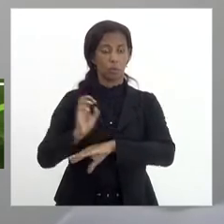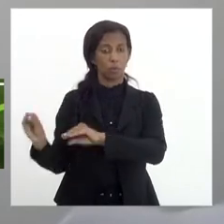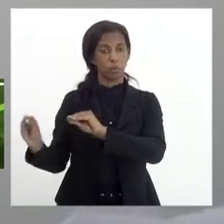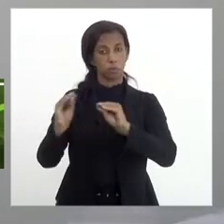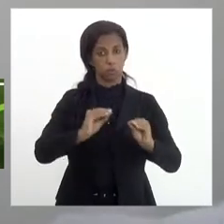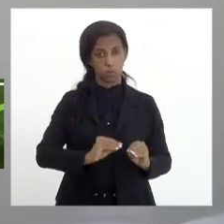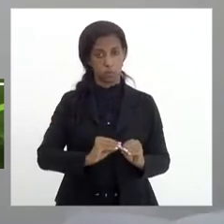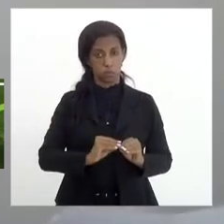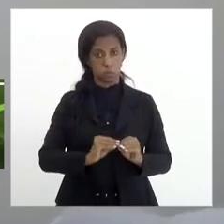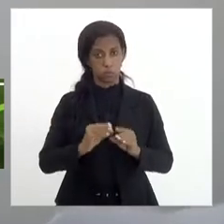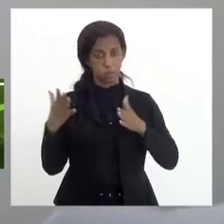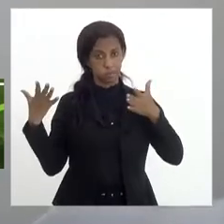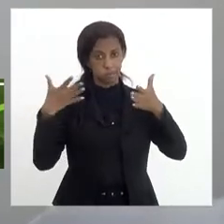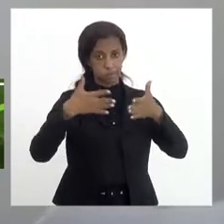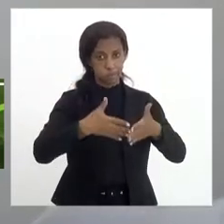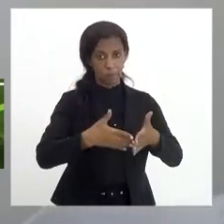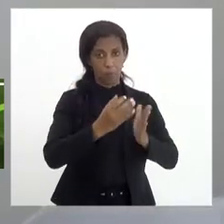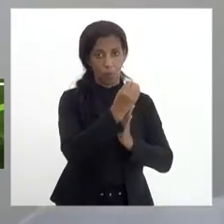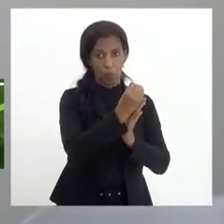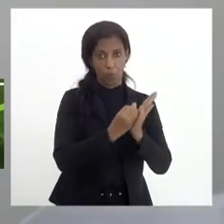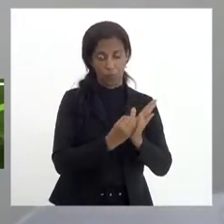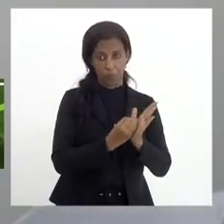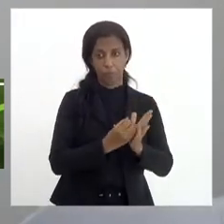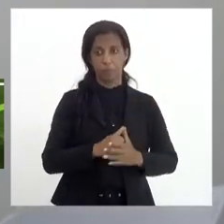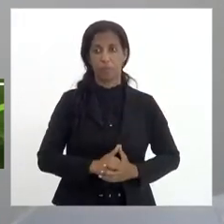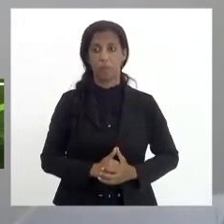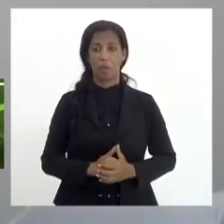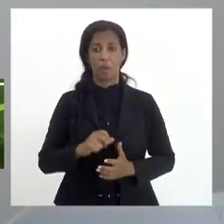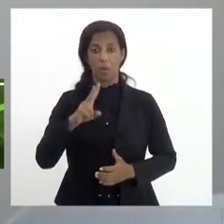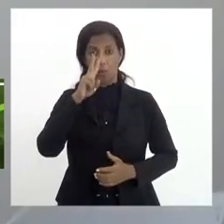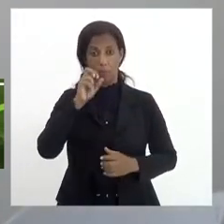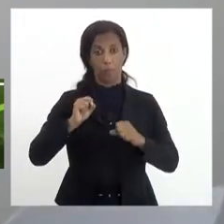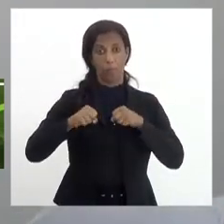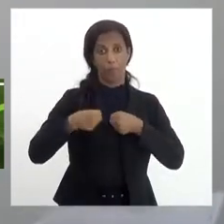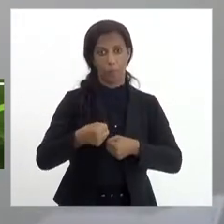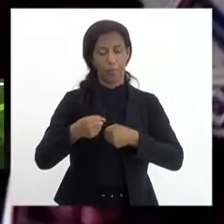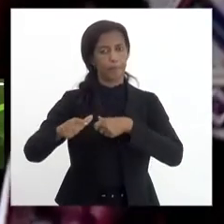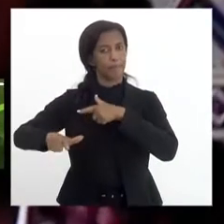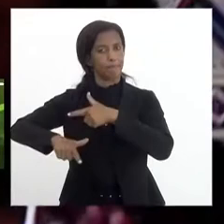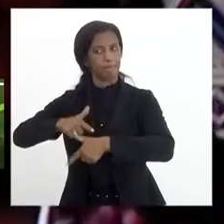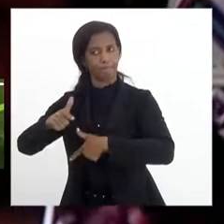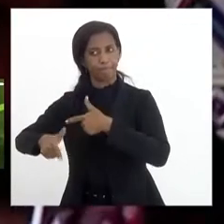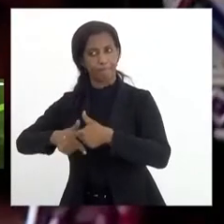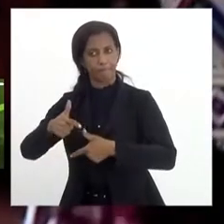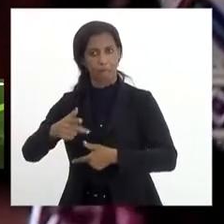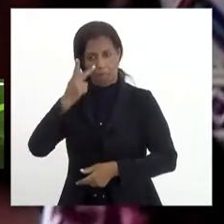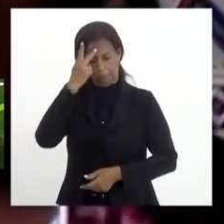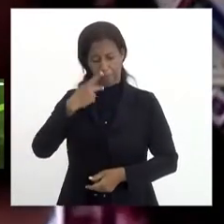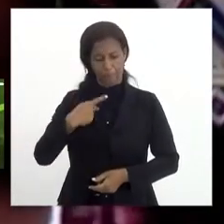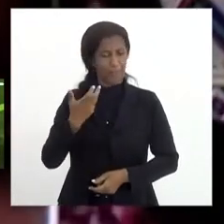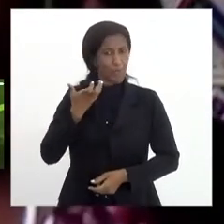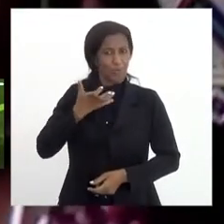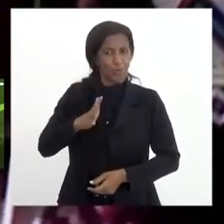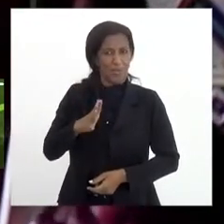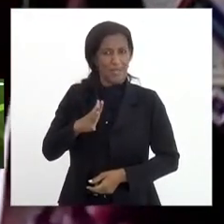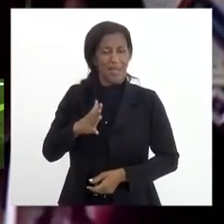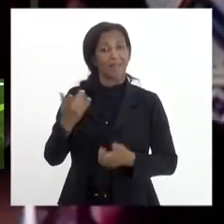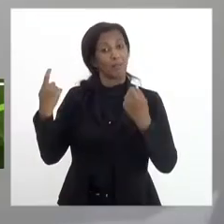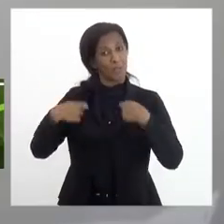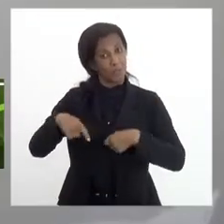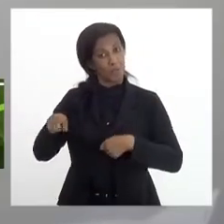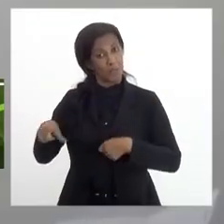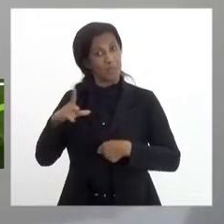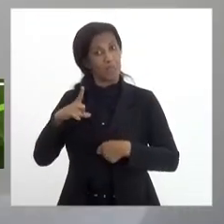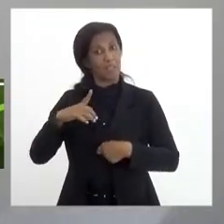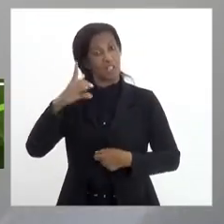transferidos ex officio, vale dizer, por força de serviço, sem ser de sua vontade, eles também devem dispor da